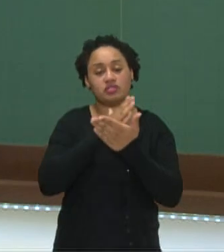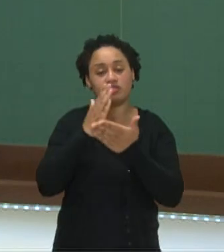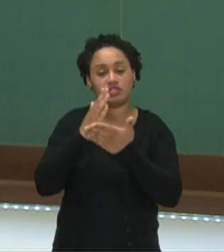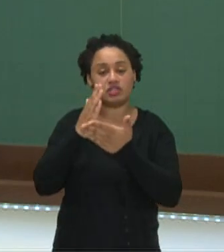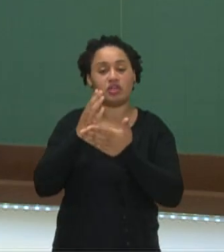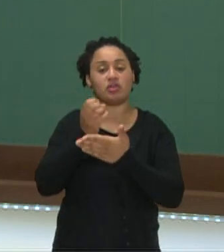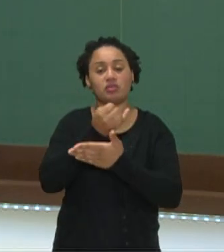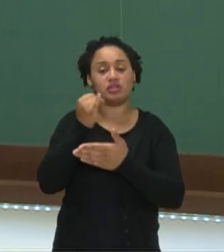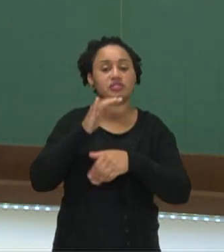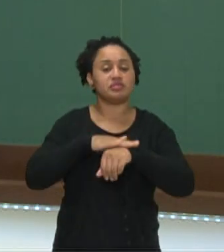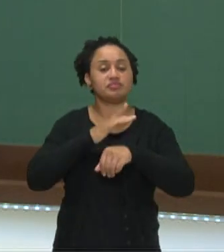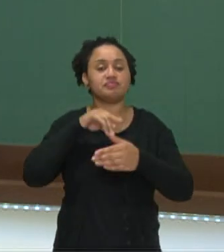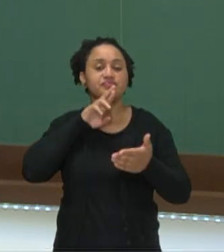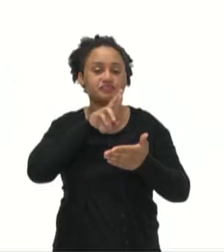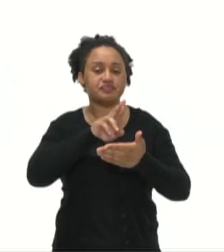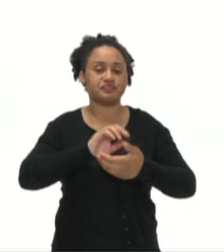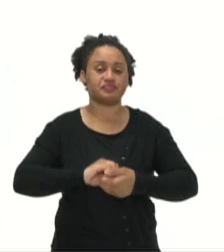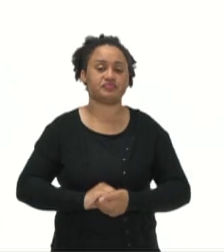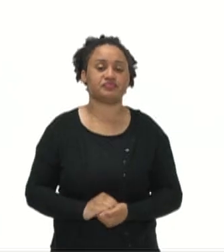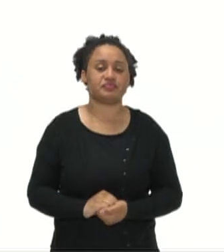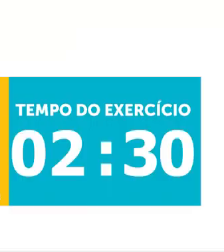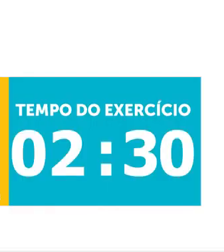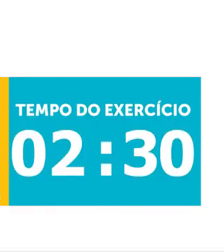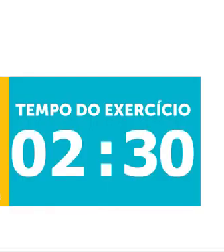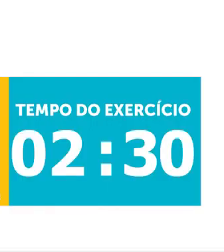divisão. Tempinho para você.